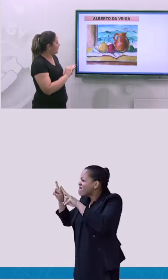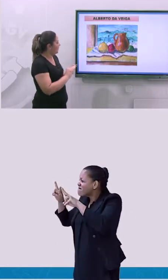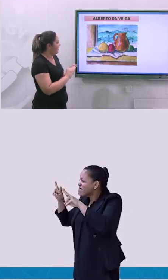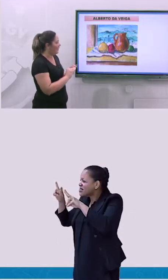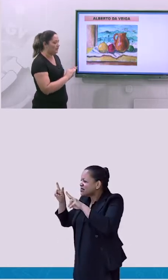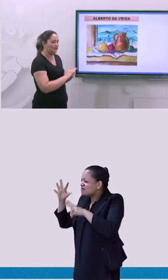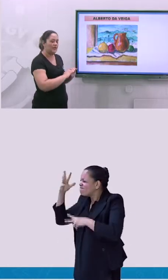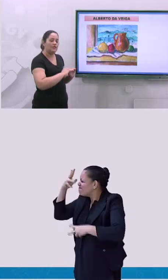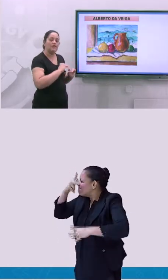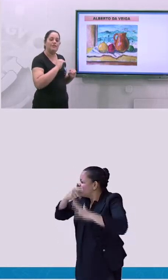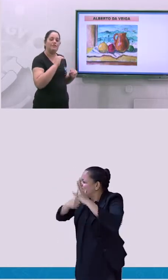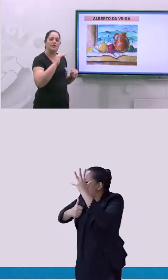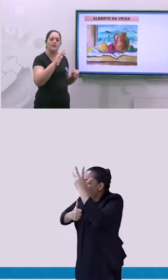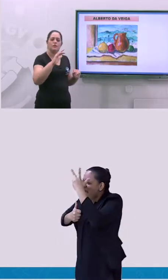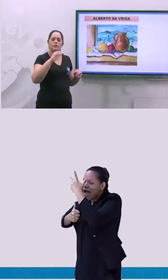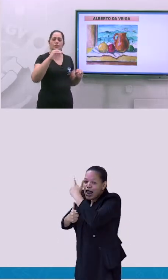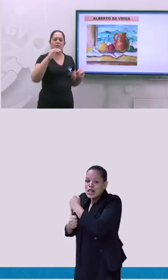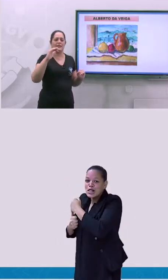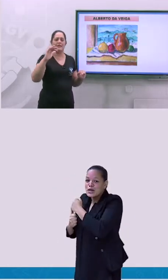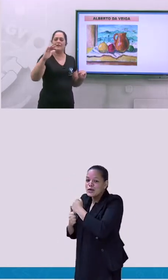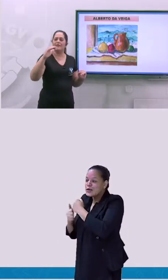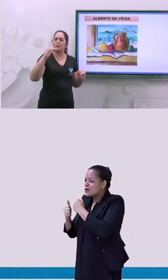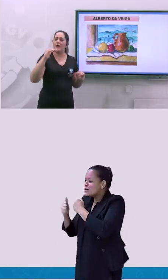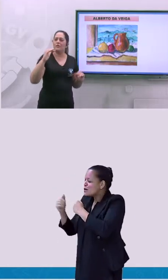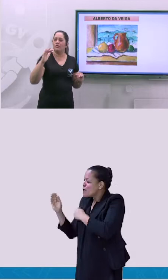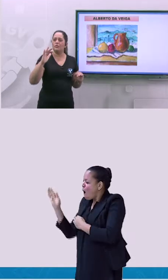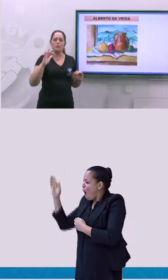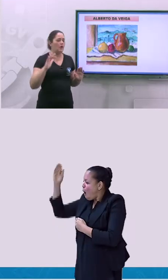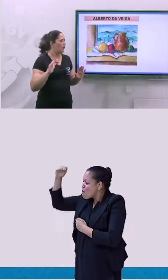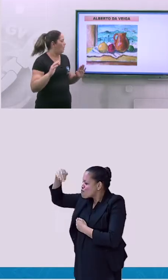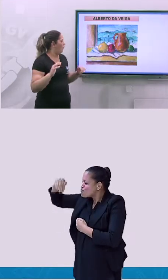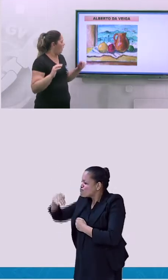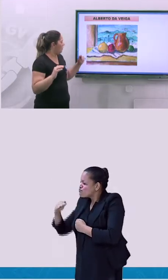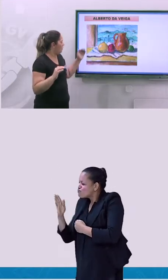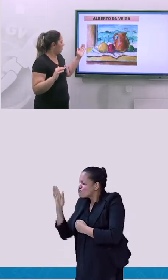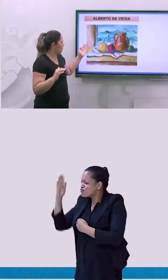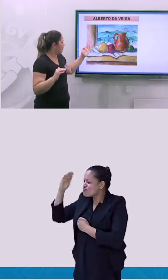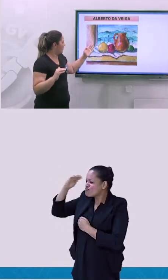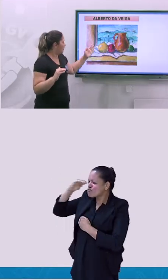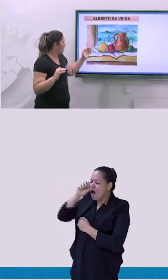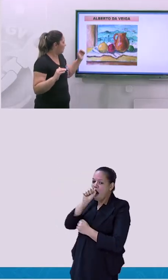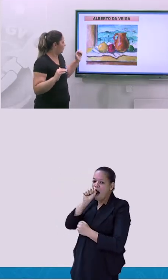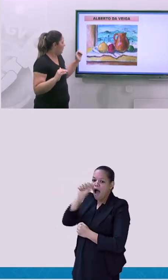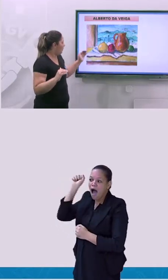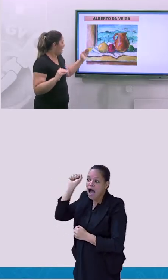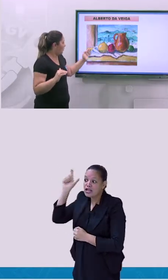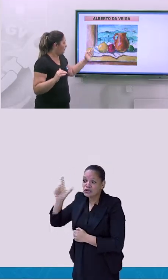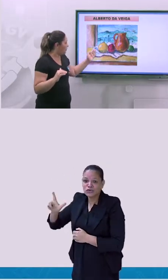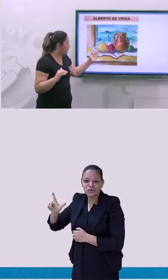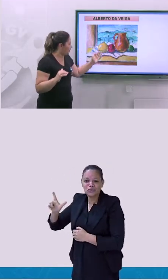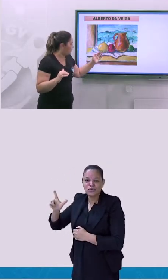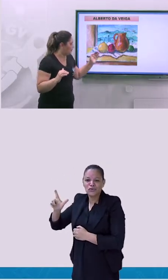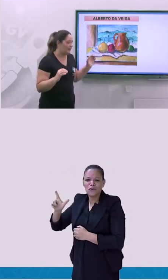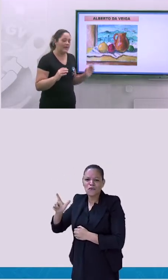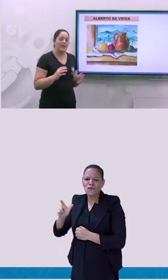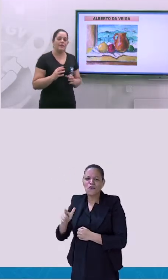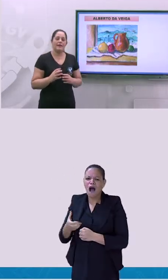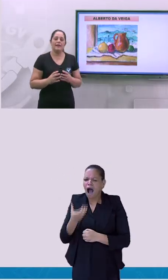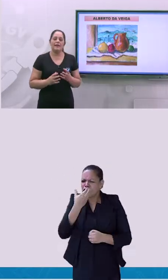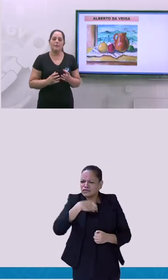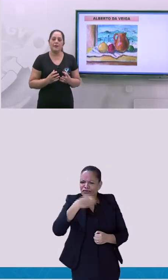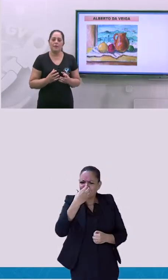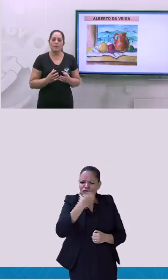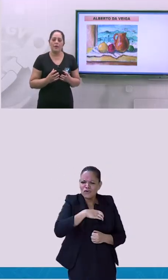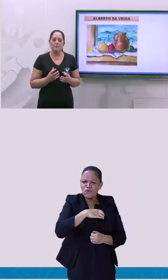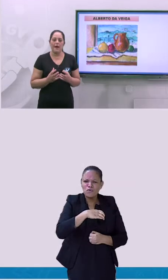linda paisagem de infinito, de montanhas, tudo azul. Olha como tem os coqueiros, olha as frutas. Então,